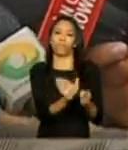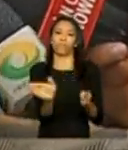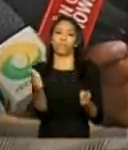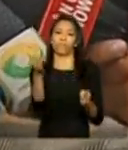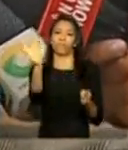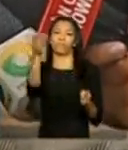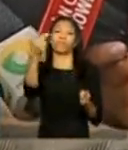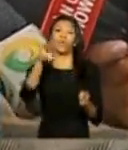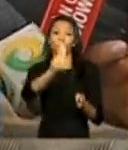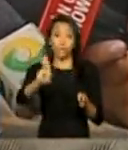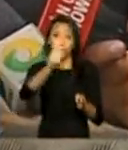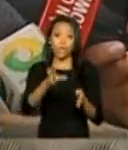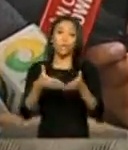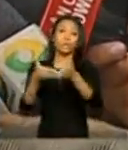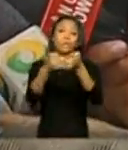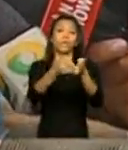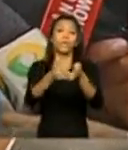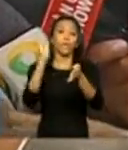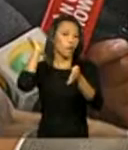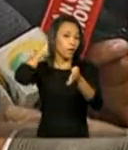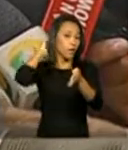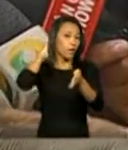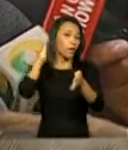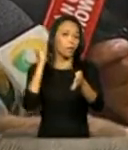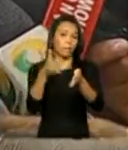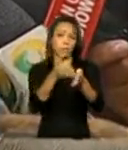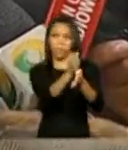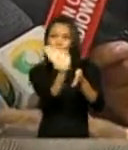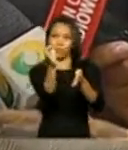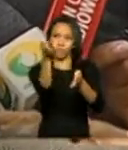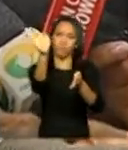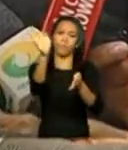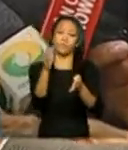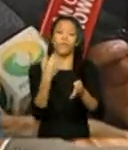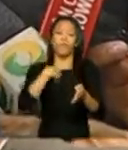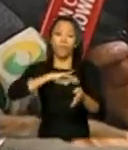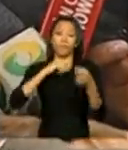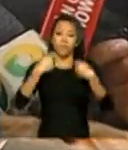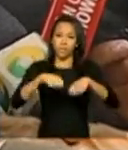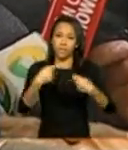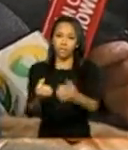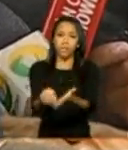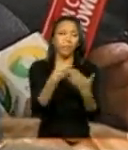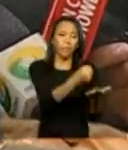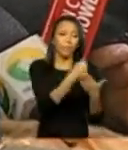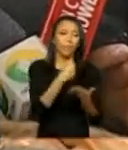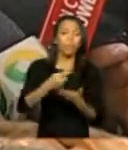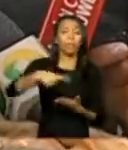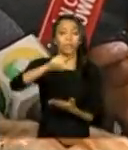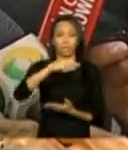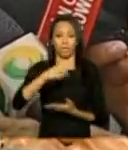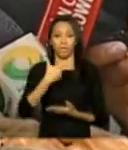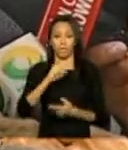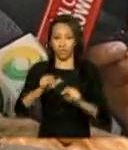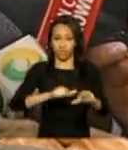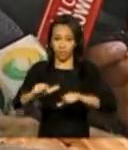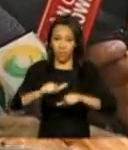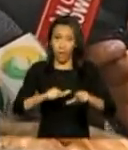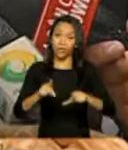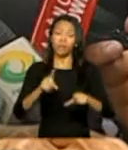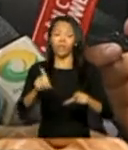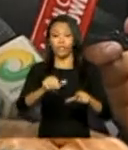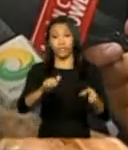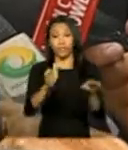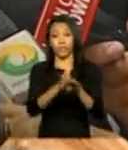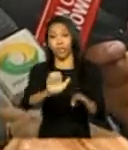de Belém ou Itaqui. Então, nós precisamos dar competitividade interna aos nossos produtores e precisamos chegar lá fora